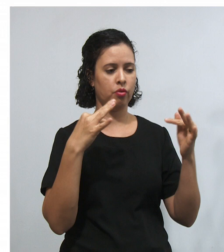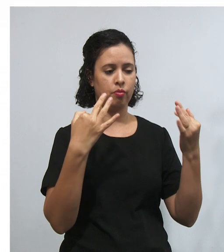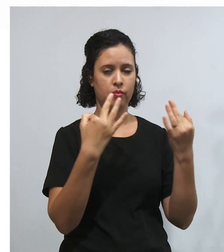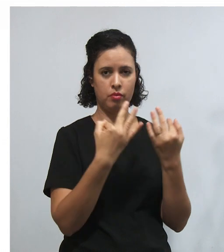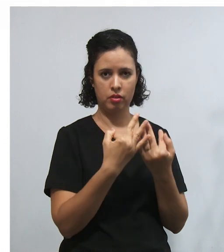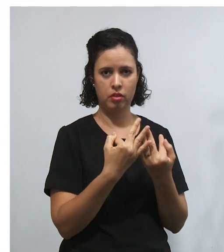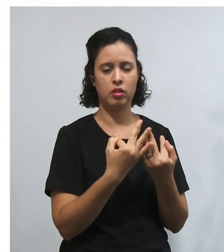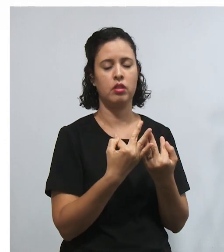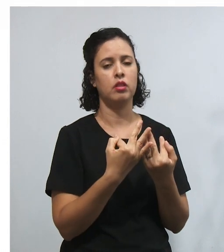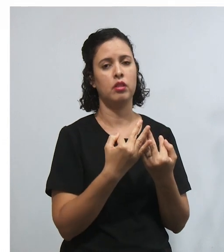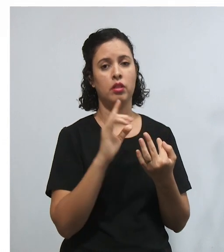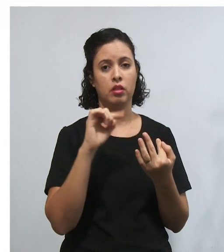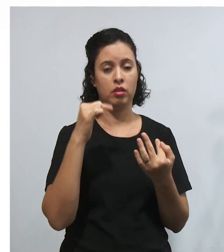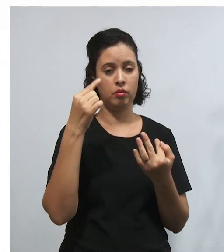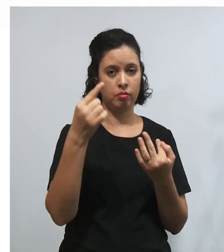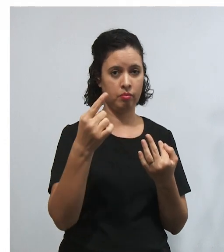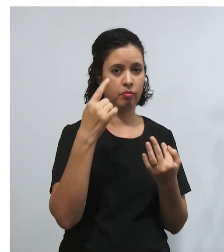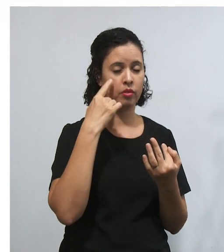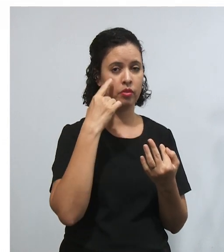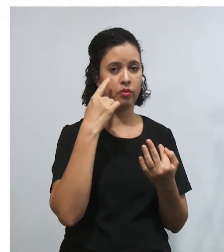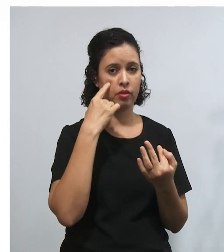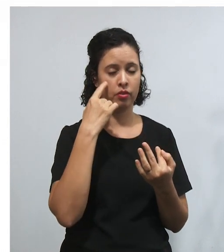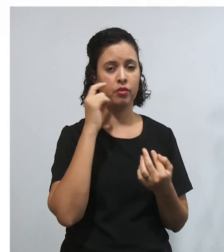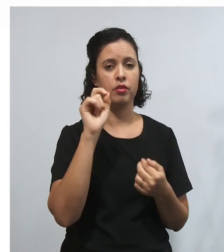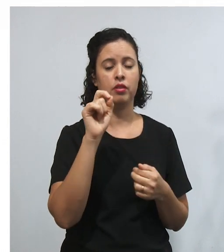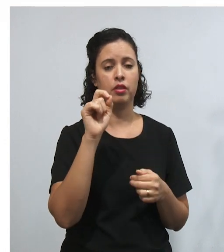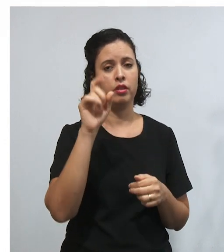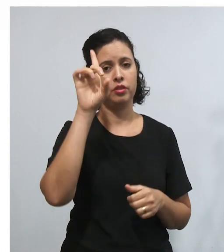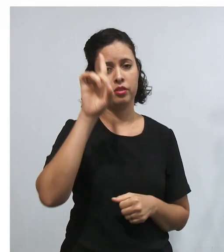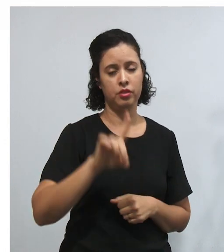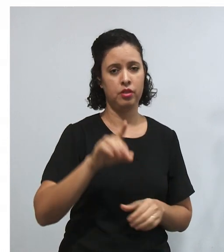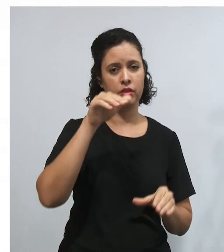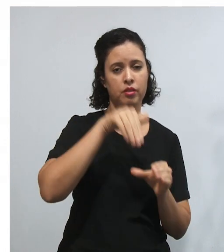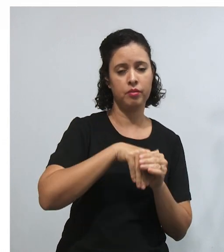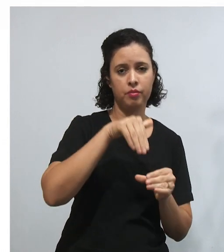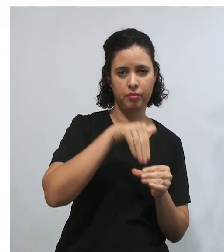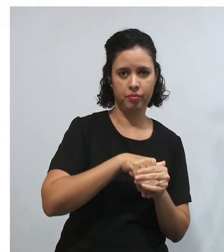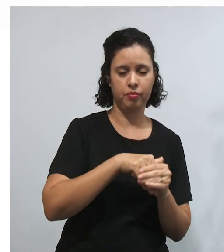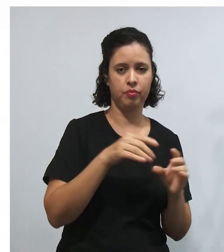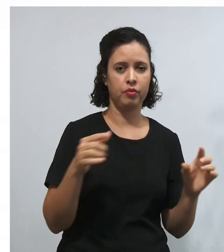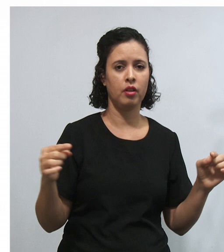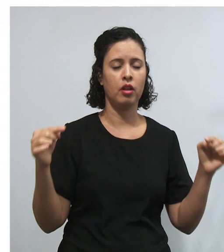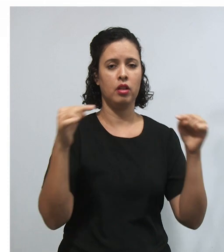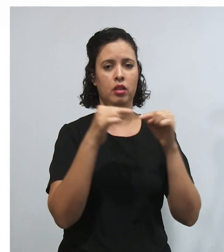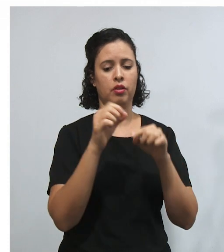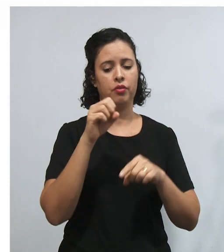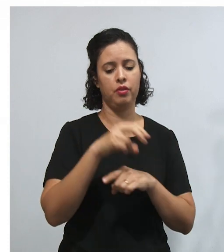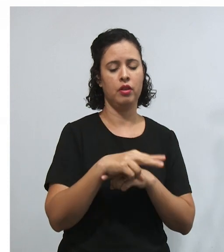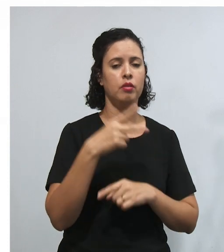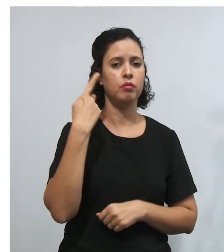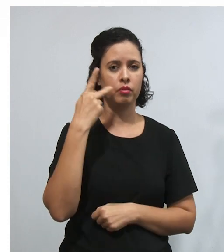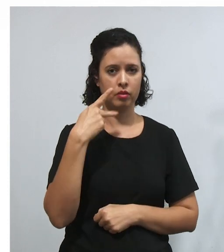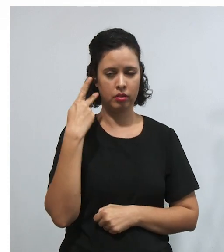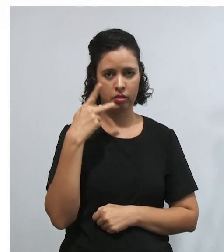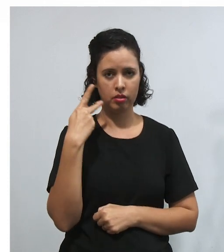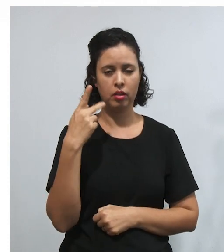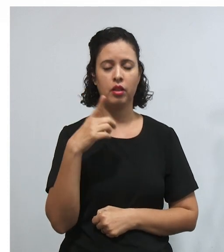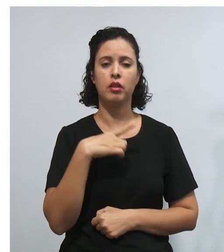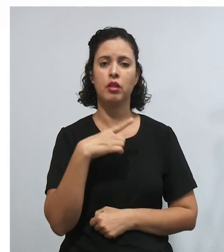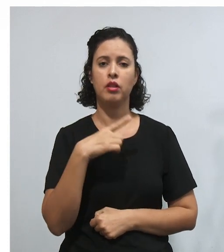em questões de direito eleitoral, que está diretamente ligada com cargos políticos, né? Eu já quero te contar